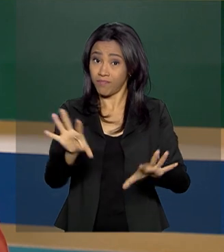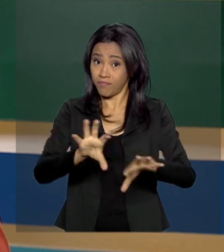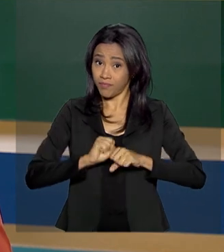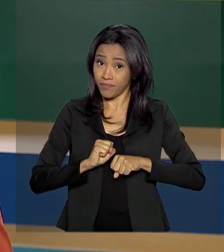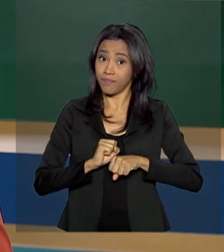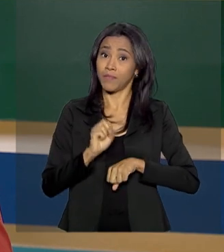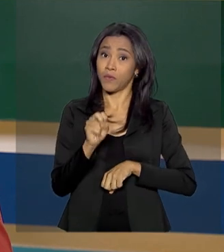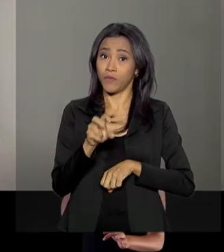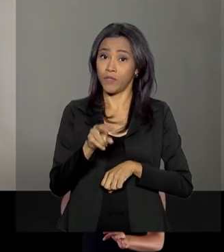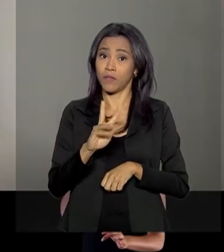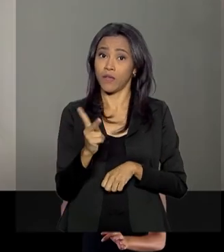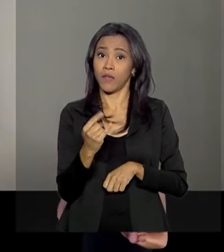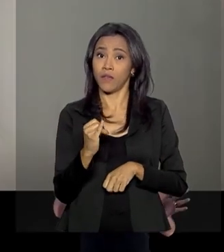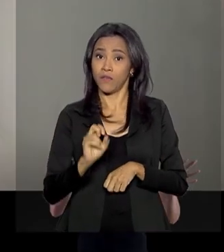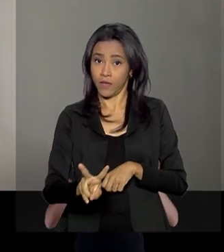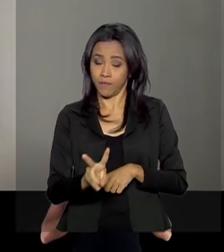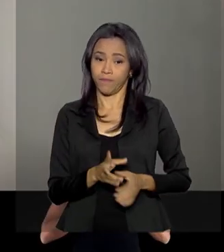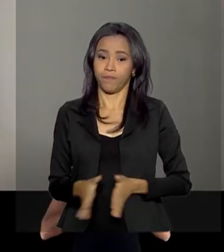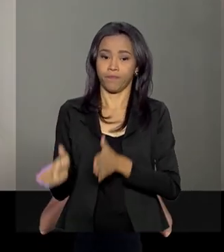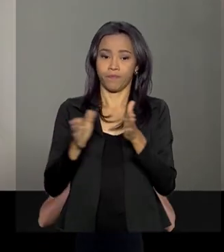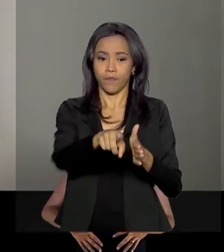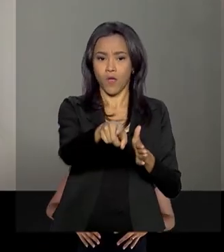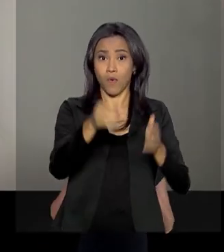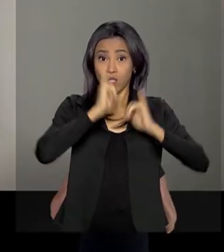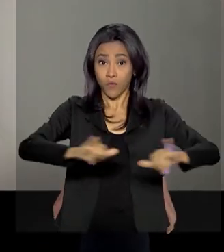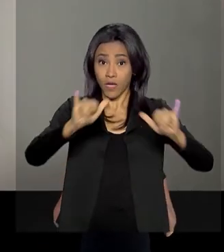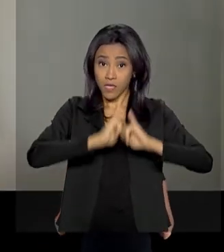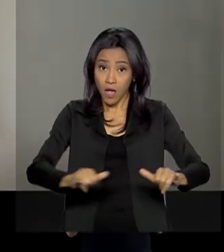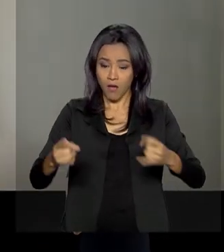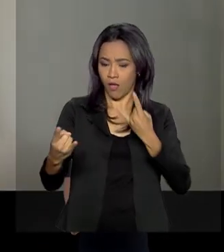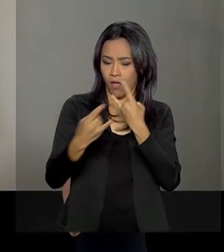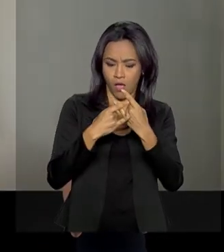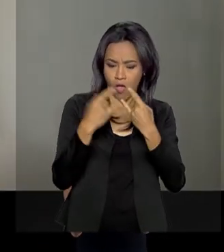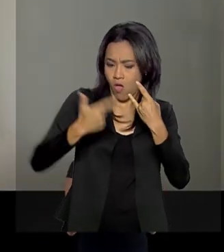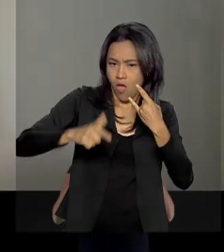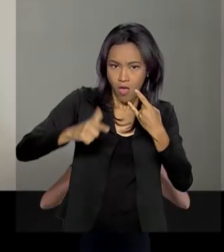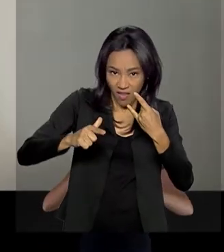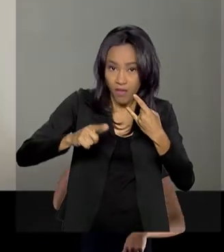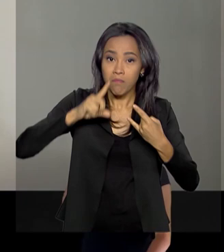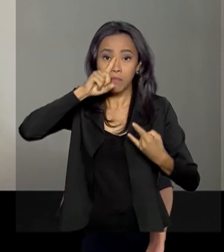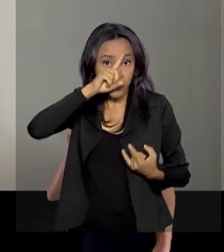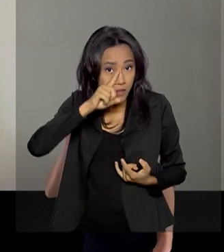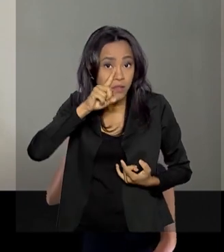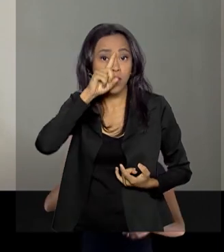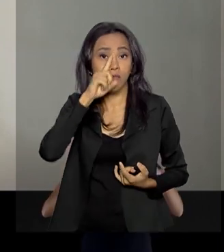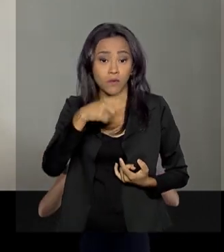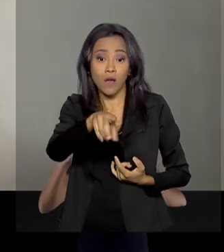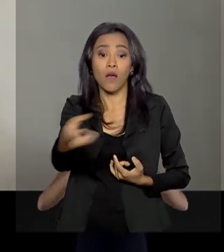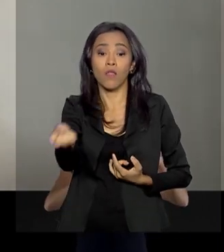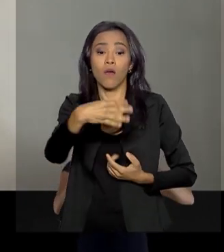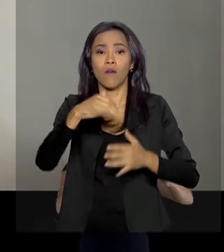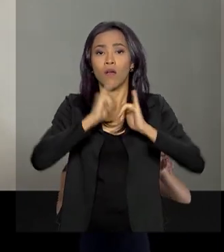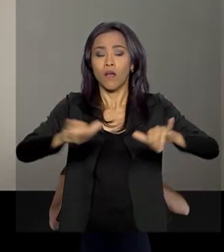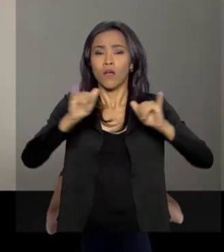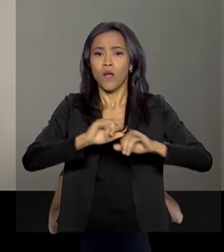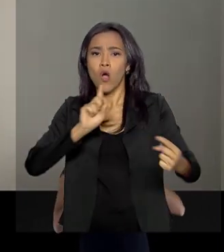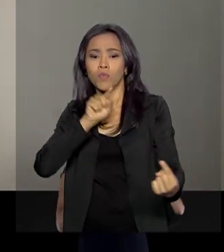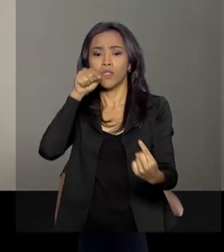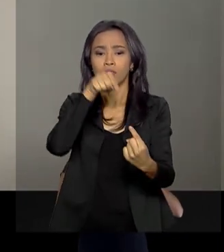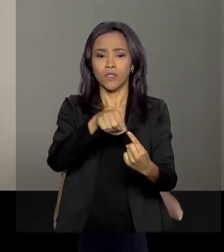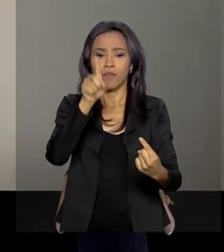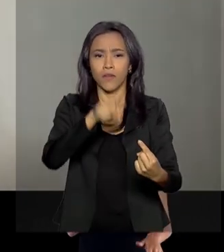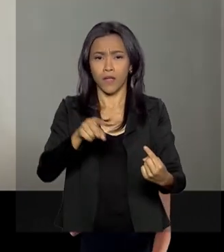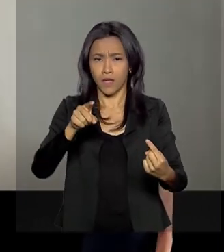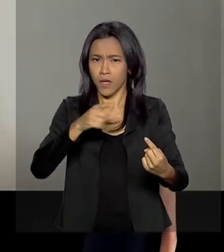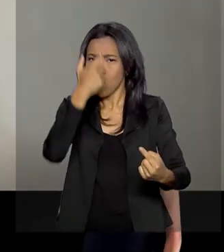HIV. Com o slogan Sem Camisinha você assume o risco. A nova campanha tem o objetivo de conscientizar